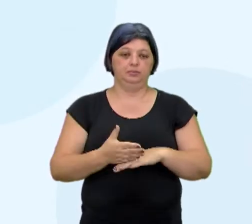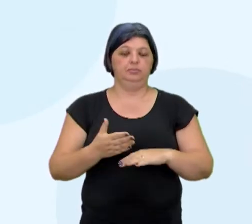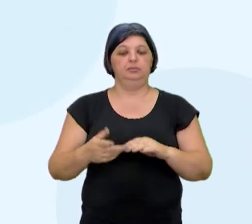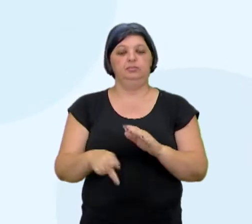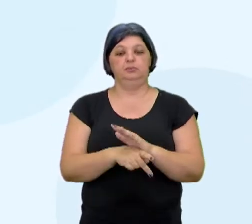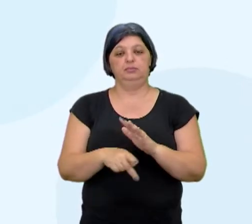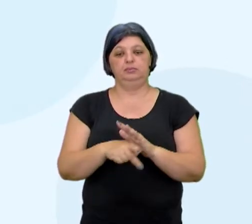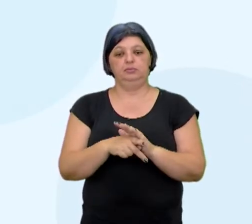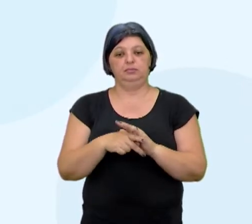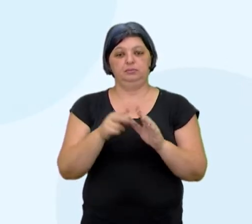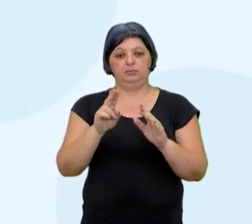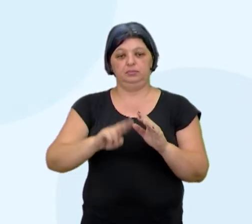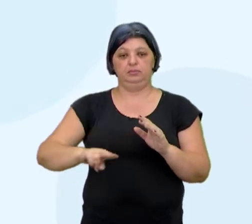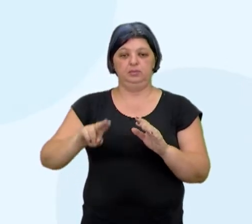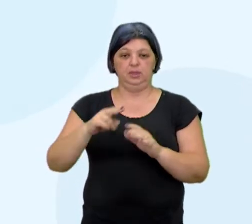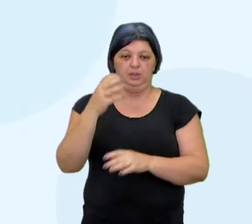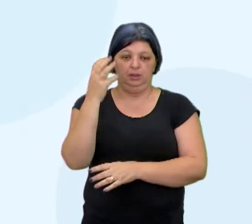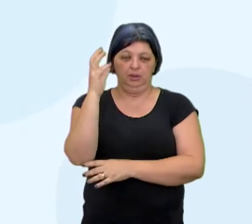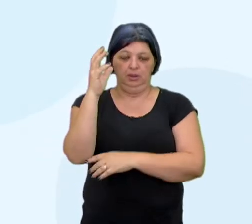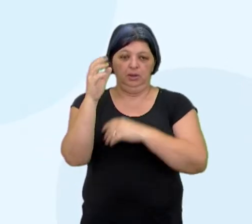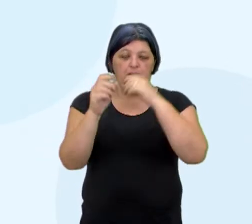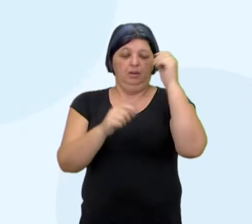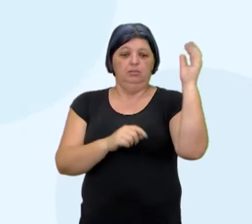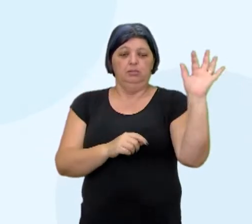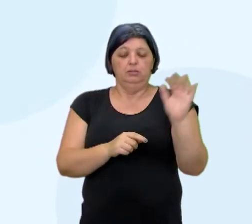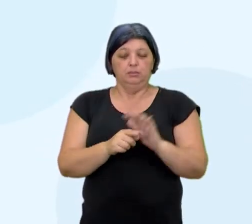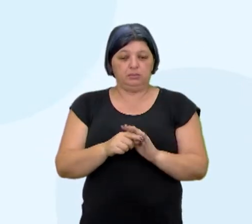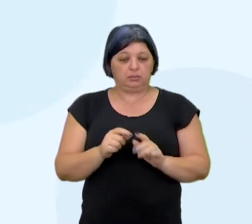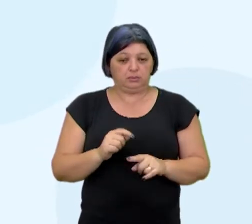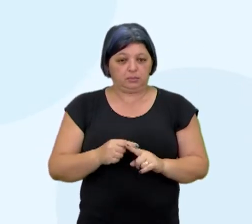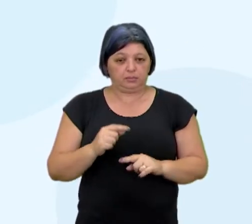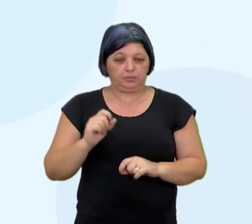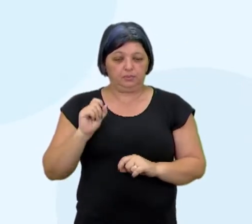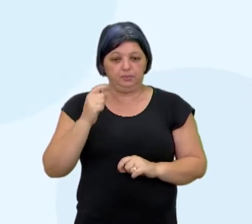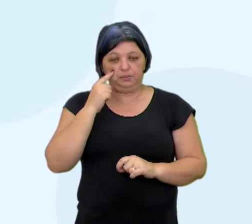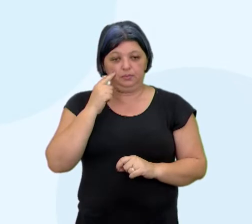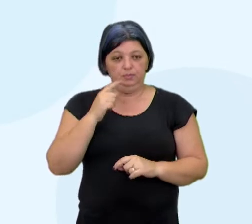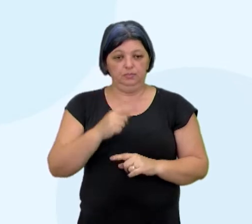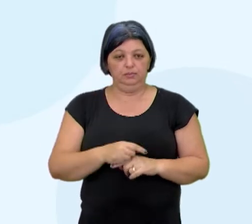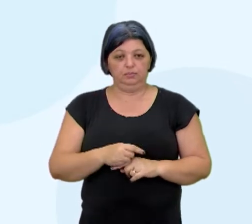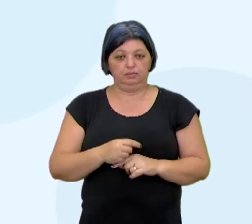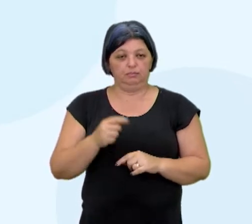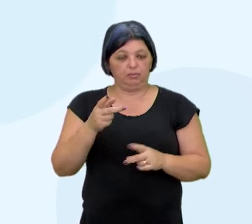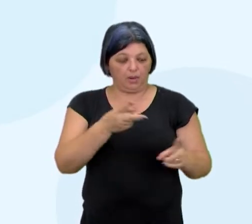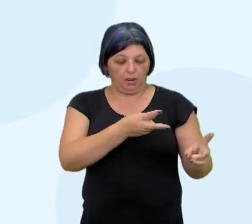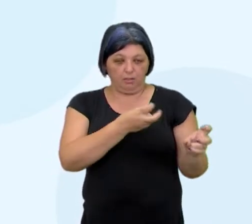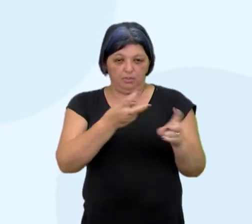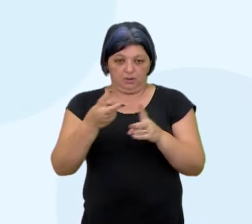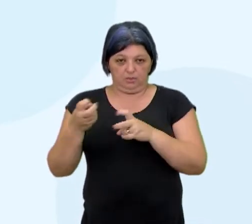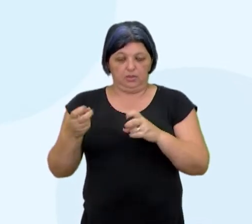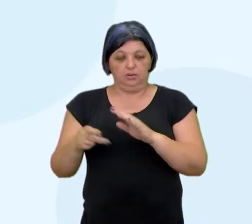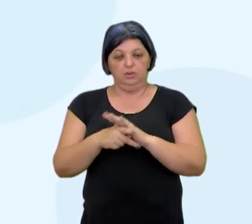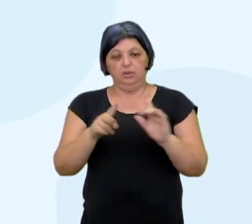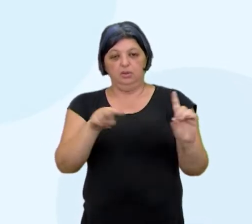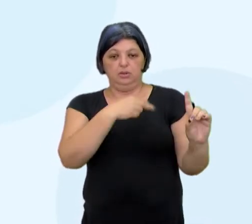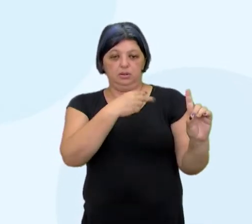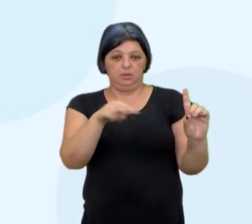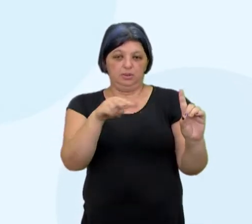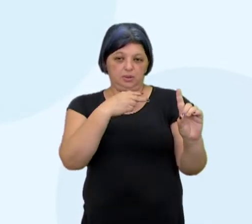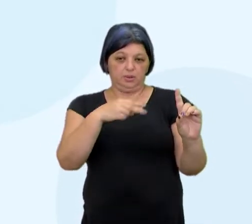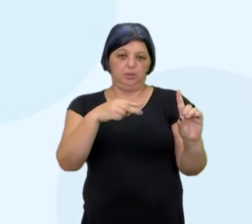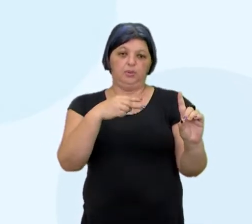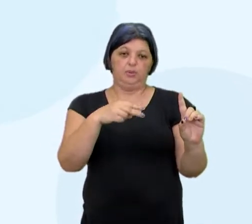recursos naturais, as alterações climáticas, passa pela compreensão da perspectiva escalar do